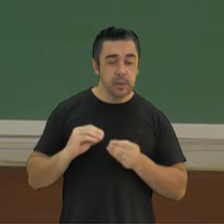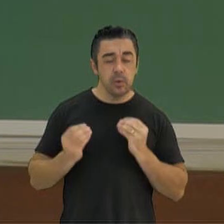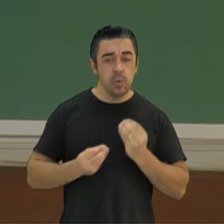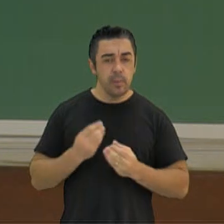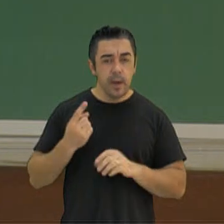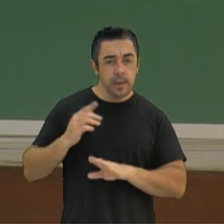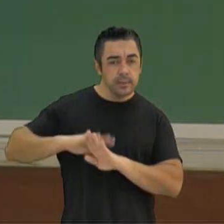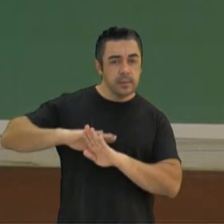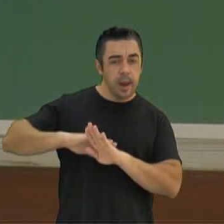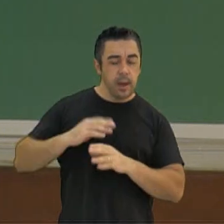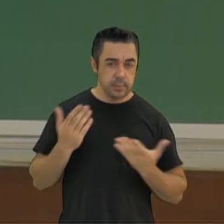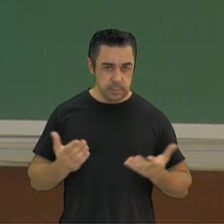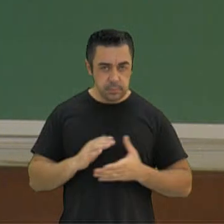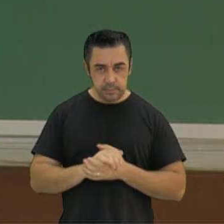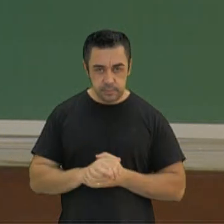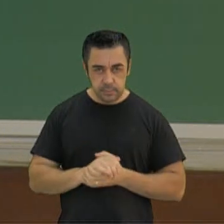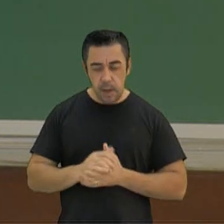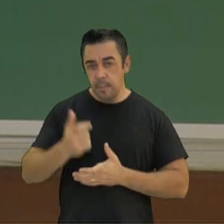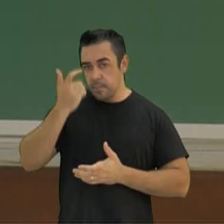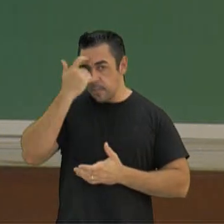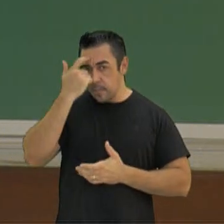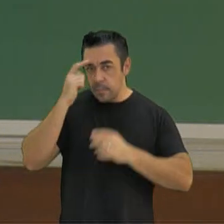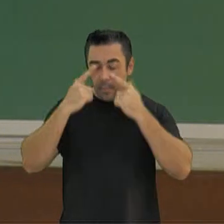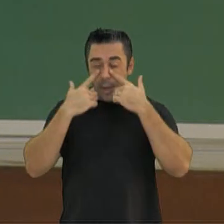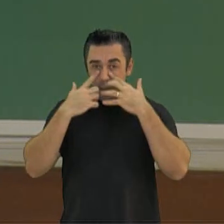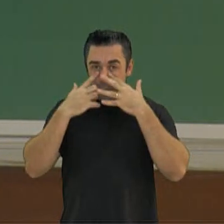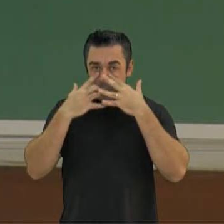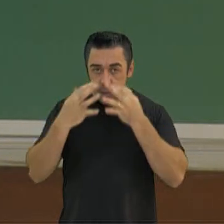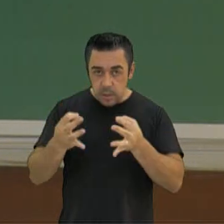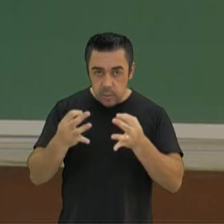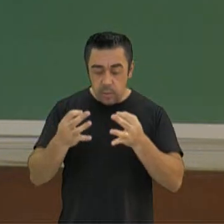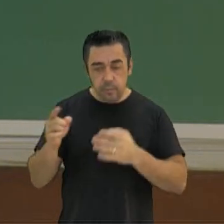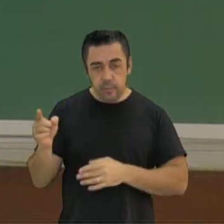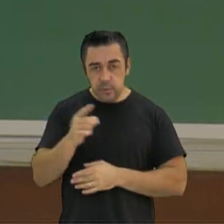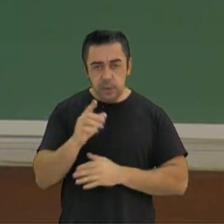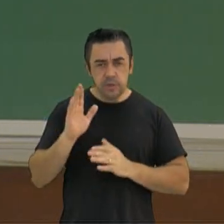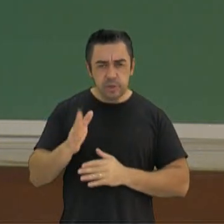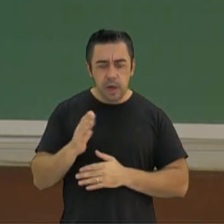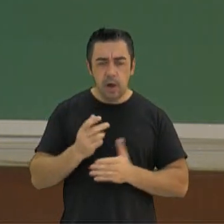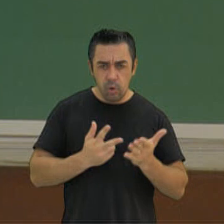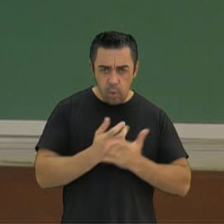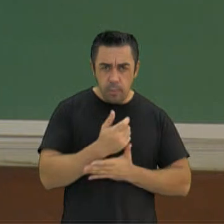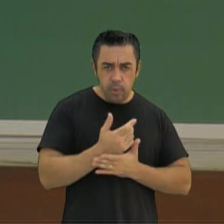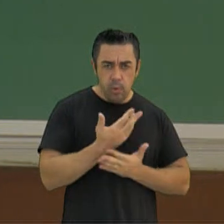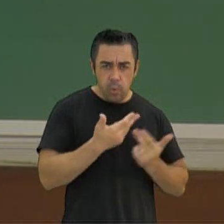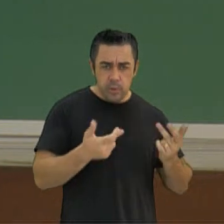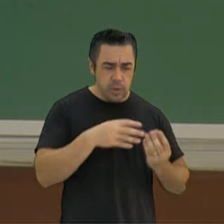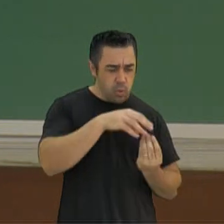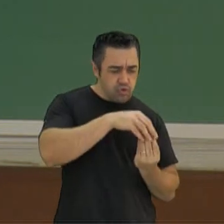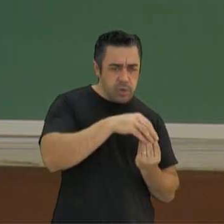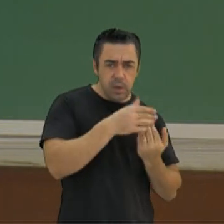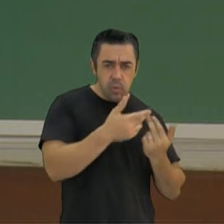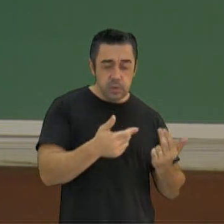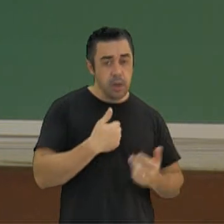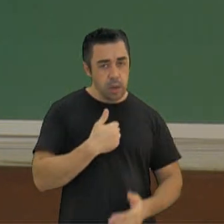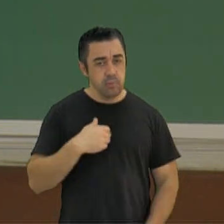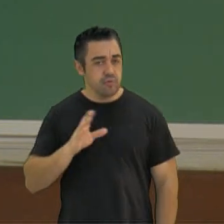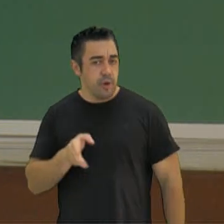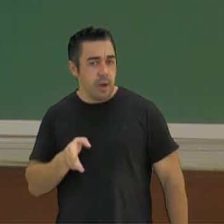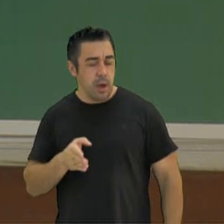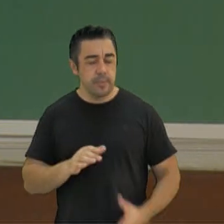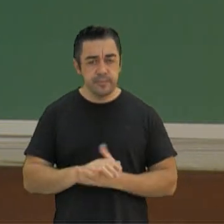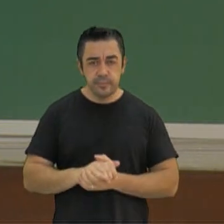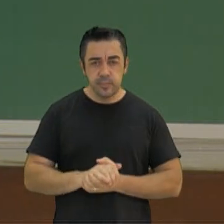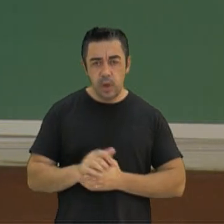lá. Legal? Então, prestem bastante atenção aqui. Você já encomendou salgadinho de alguém alguma vez? Eu já encomendei.